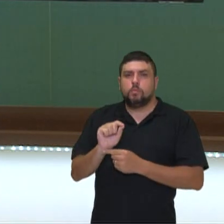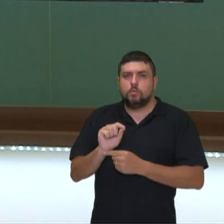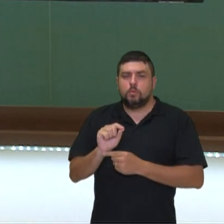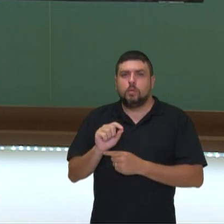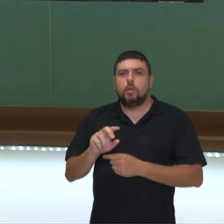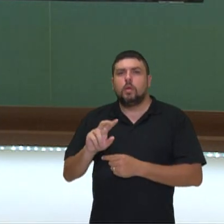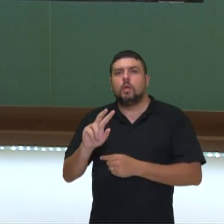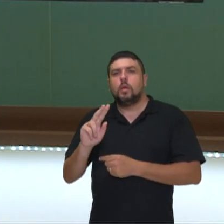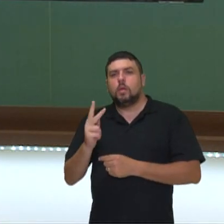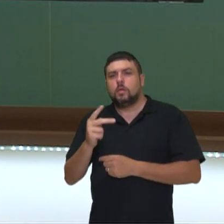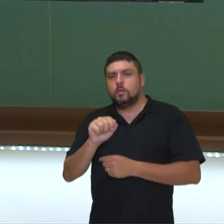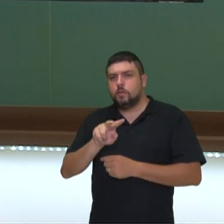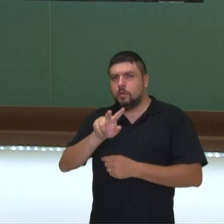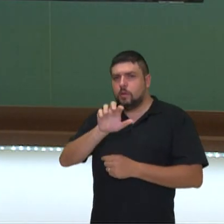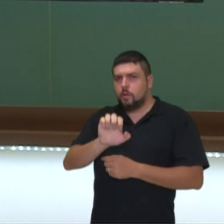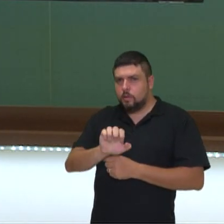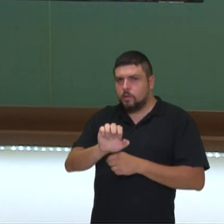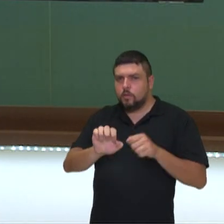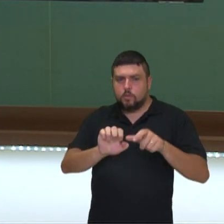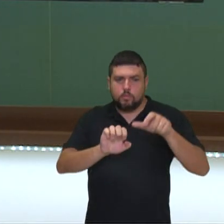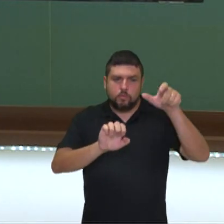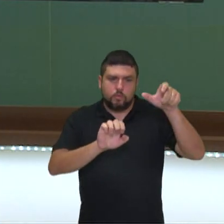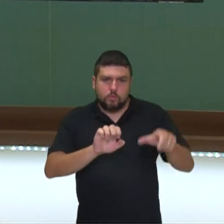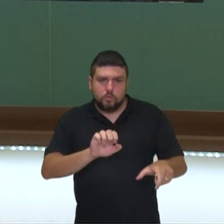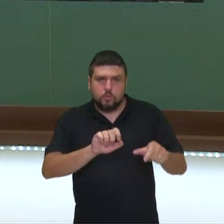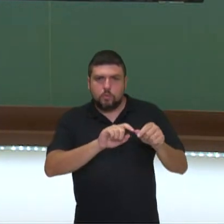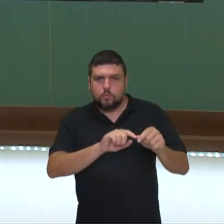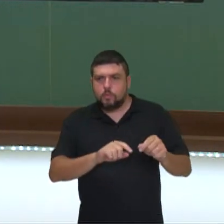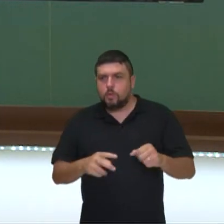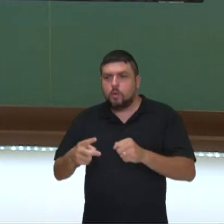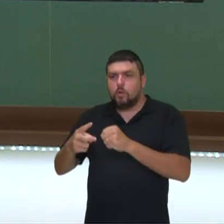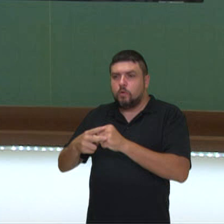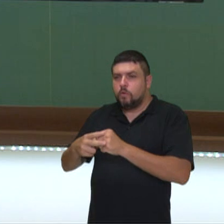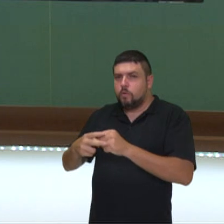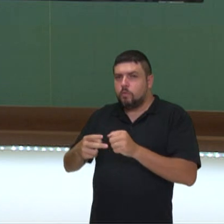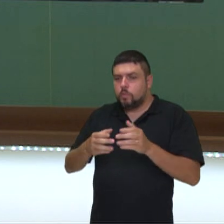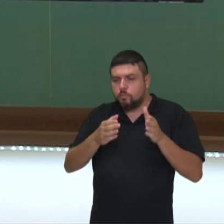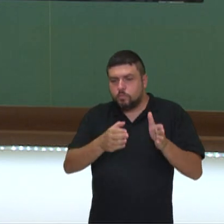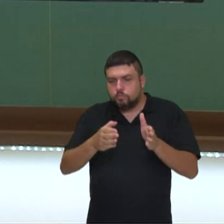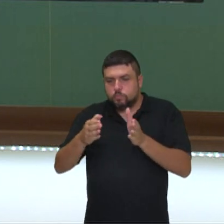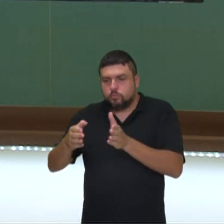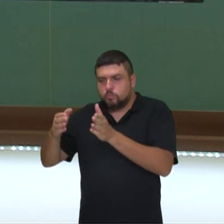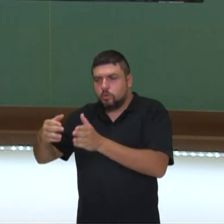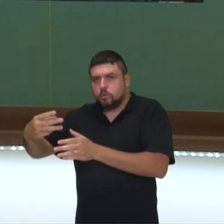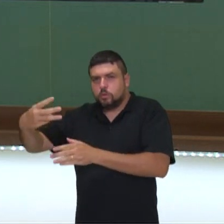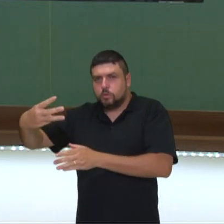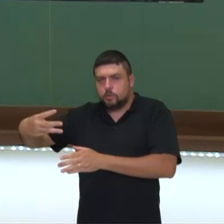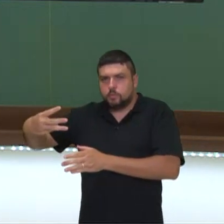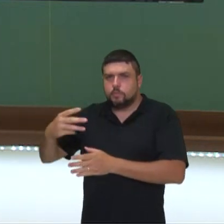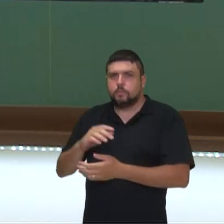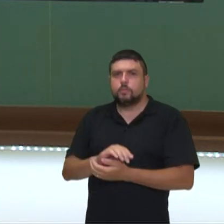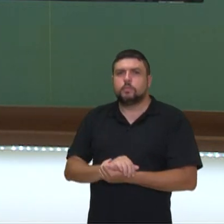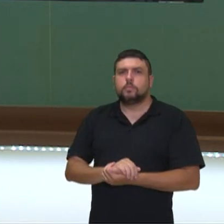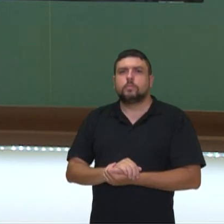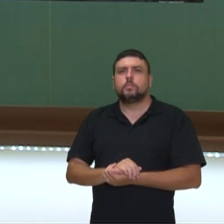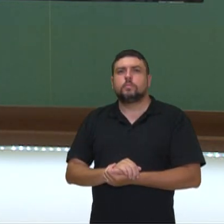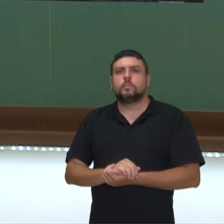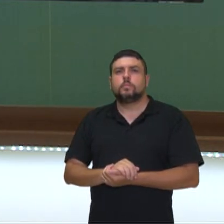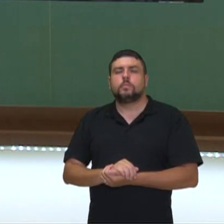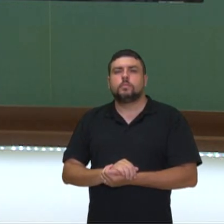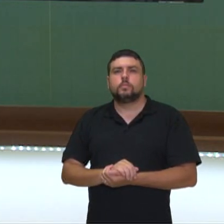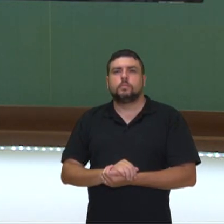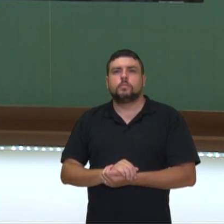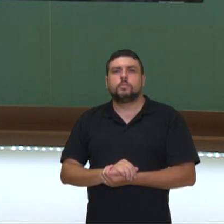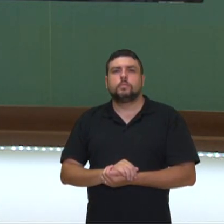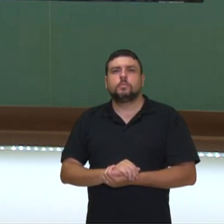que vem antes do sujeito, e o verbo principal na terceira coluna. Do, did, done. É a terceira coluna que a gente usa,